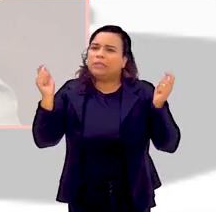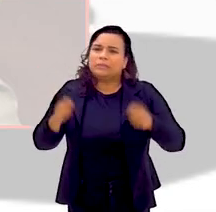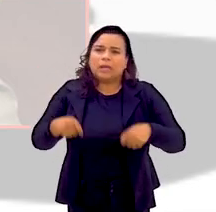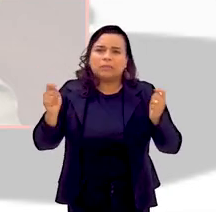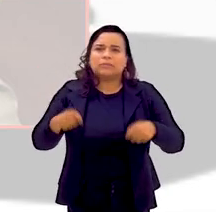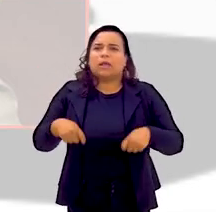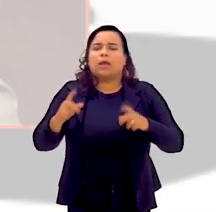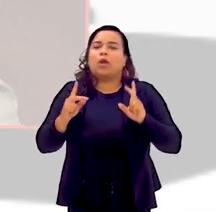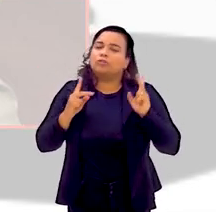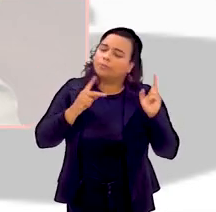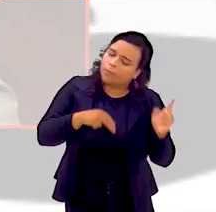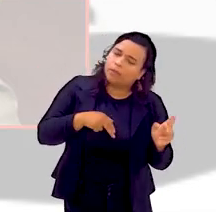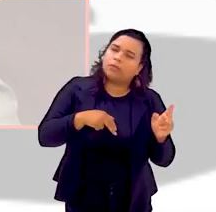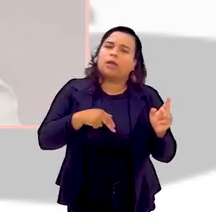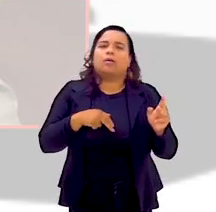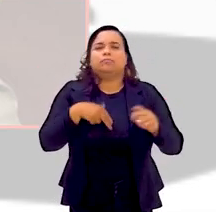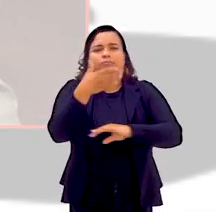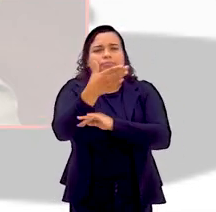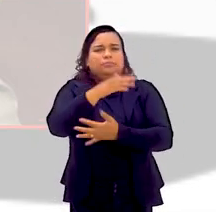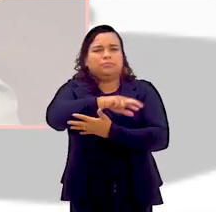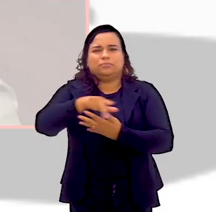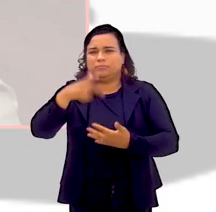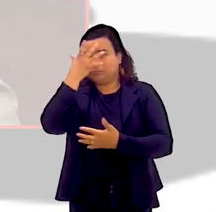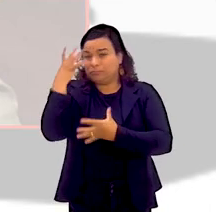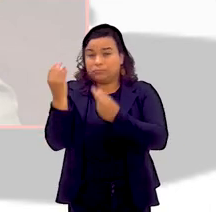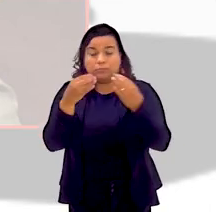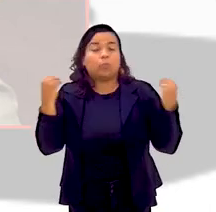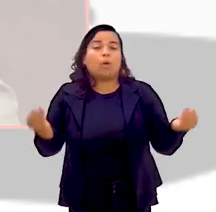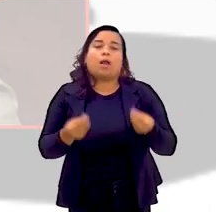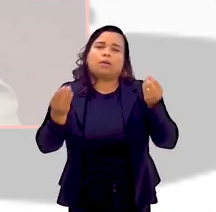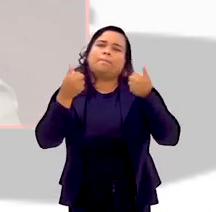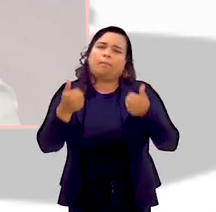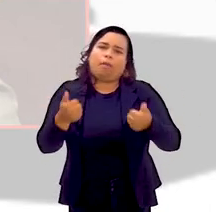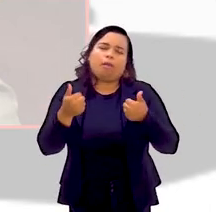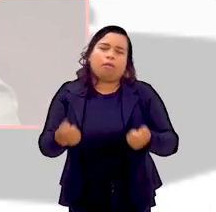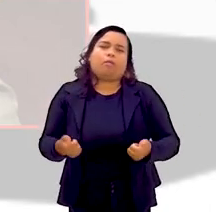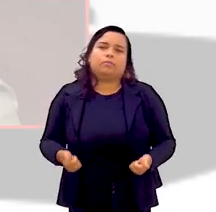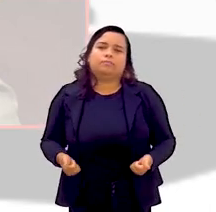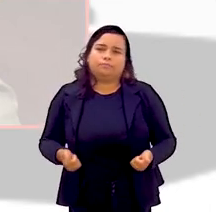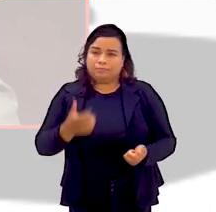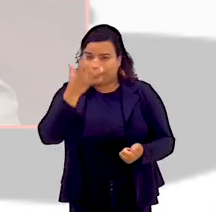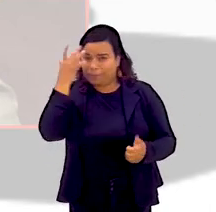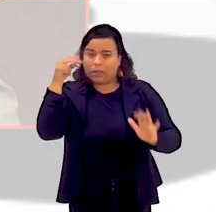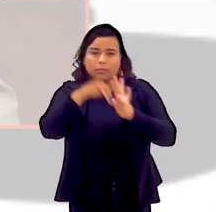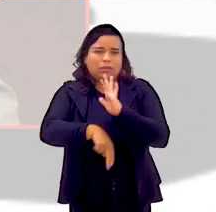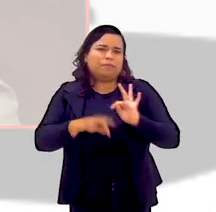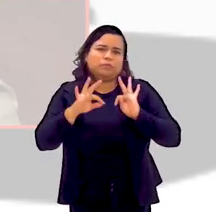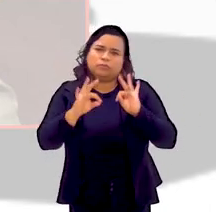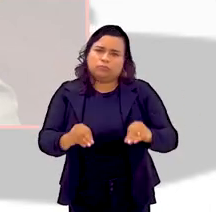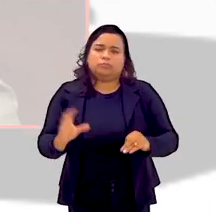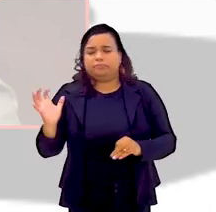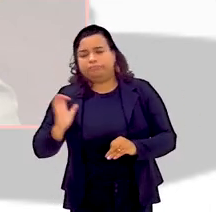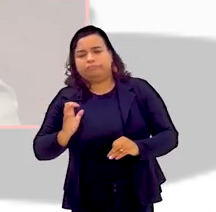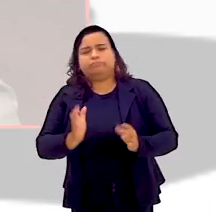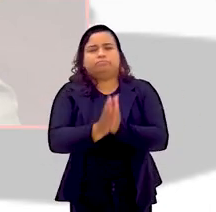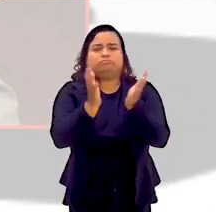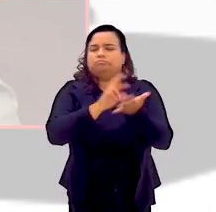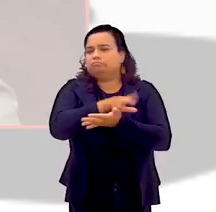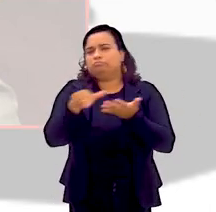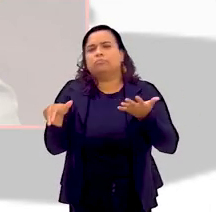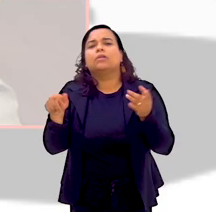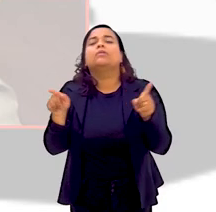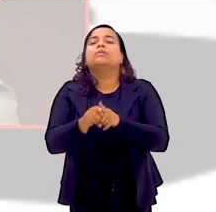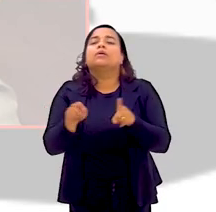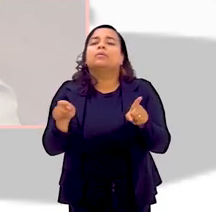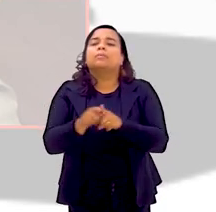uma capacidade de hospedar muita gente com muita qualidade, preços assim de todo nível. E o nosso centro de